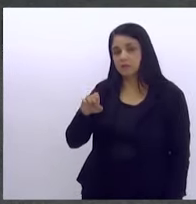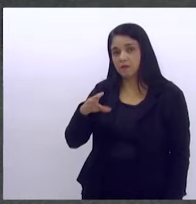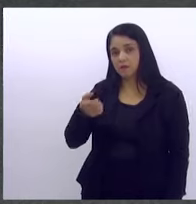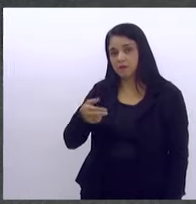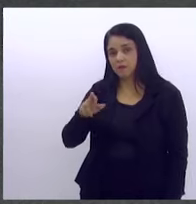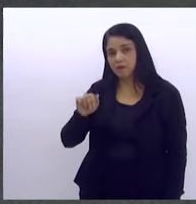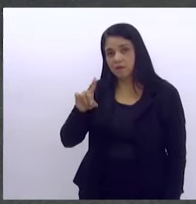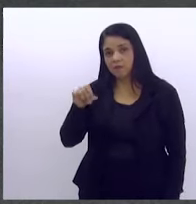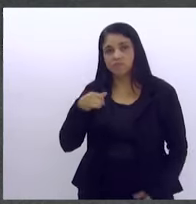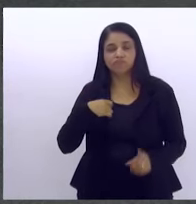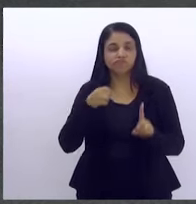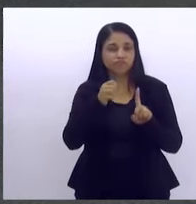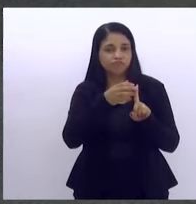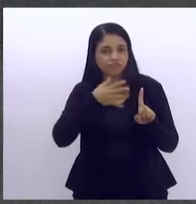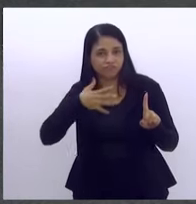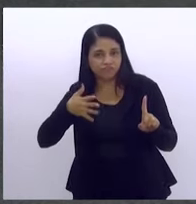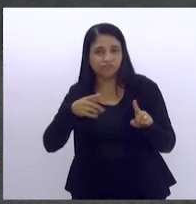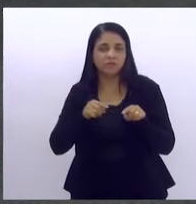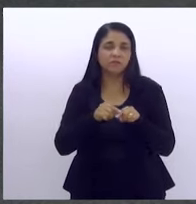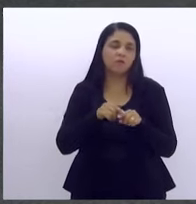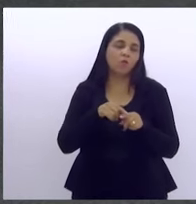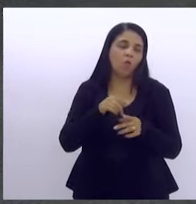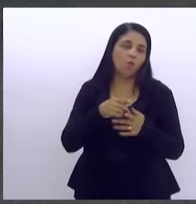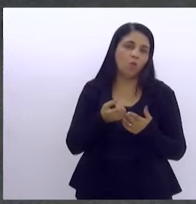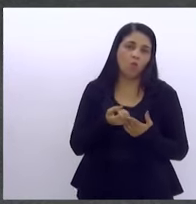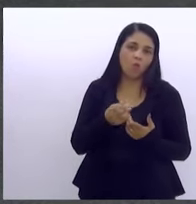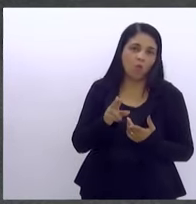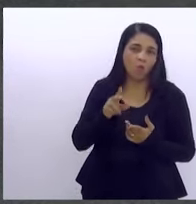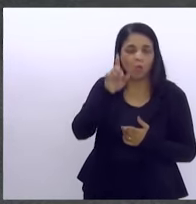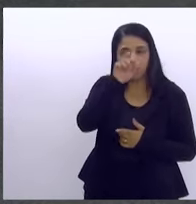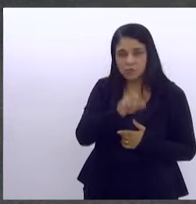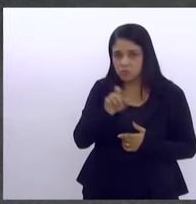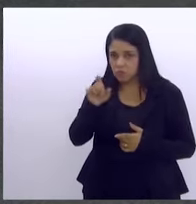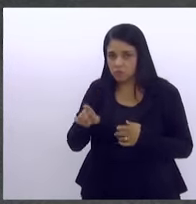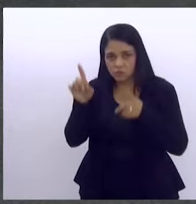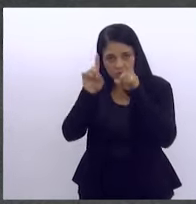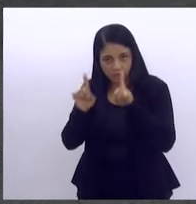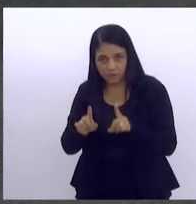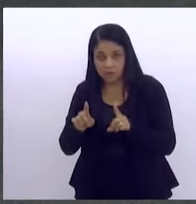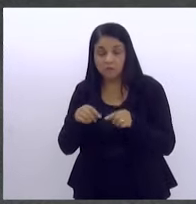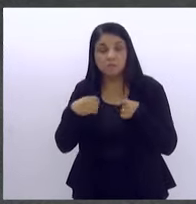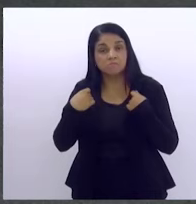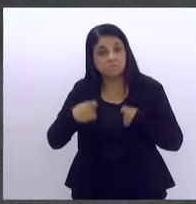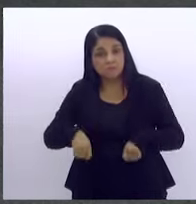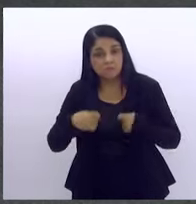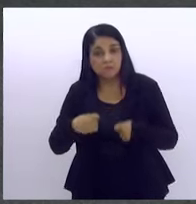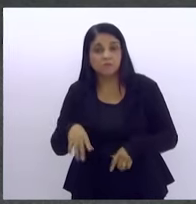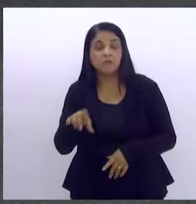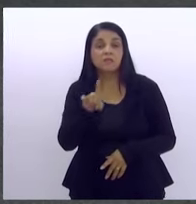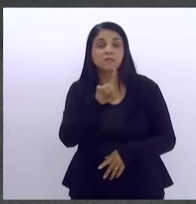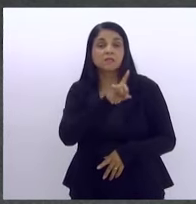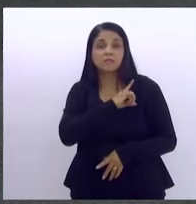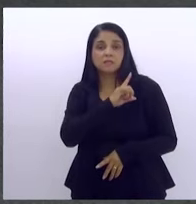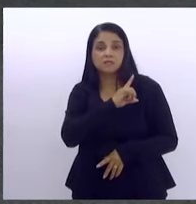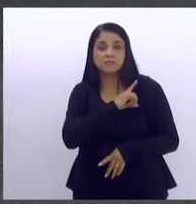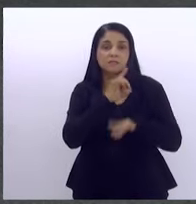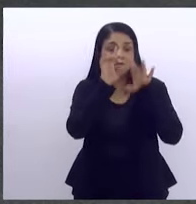de LGBTfobia, sejam elas com pessoas com deficiência. Mas é fundamental que a gente tenha uma delegacia especializada e que ela